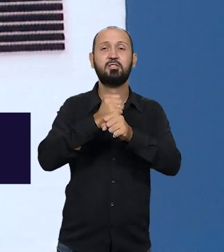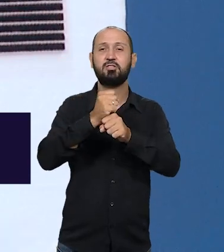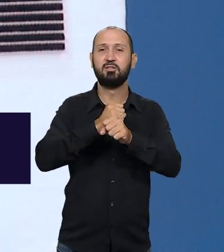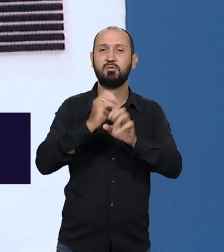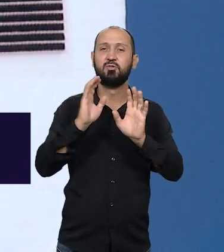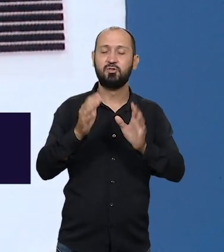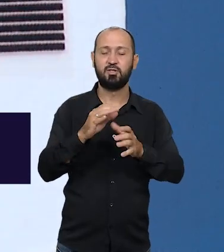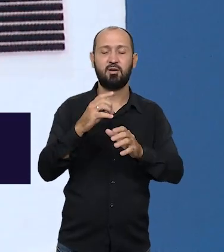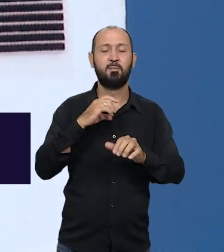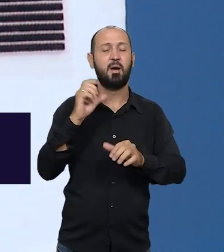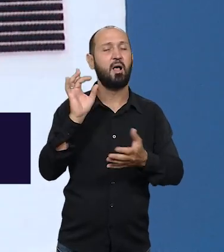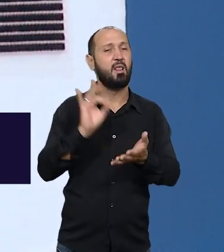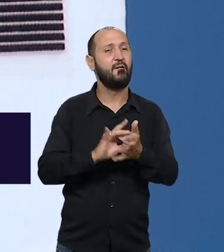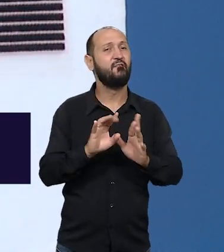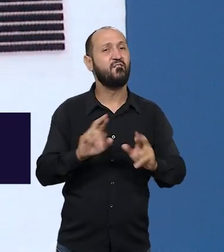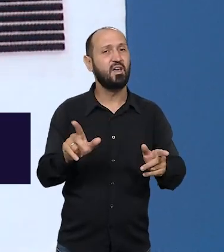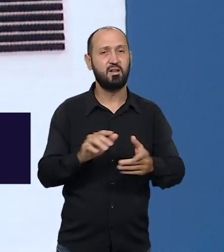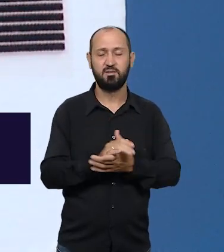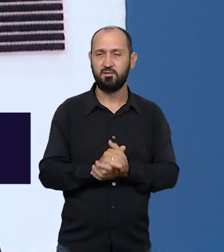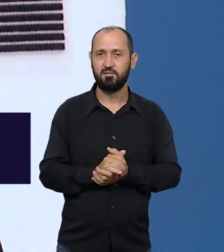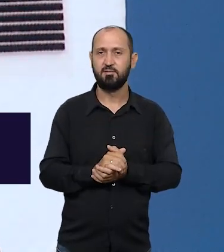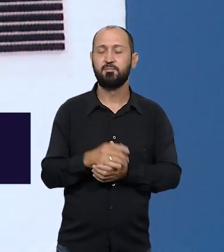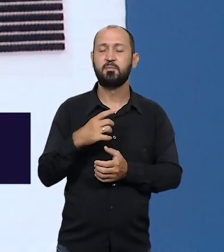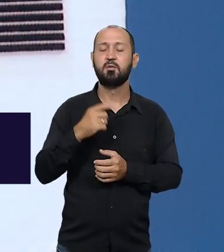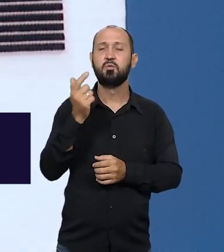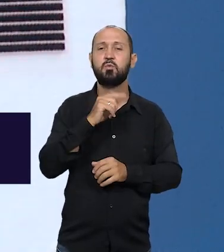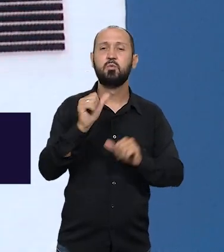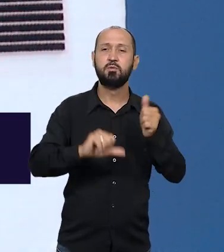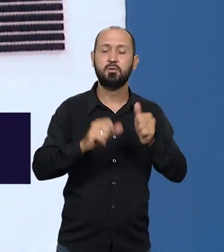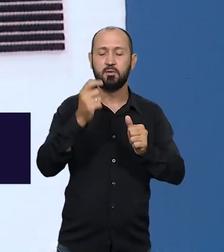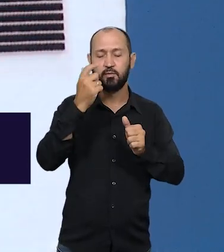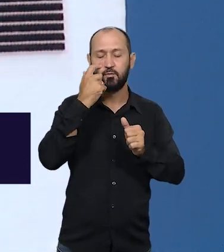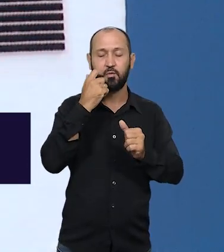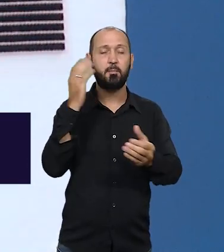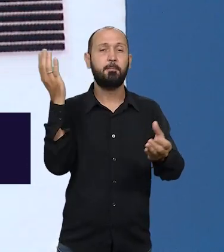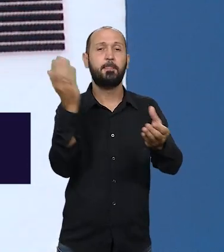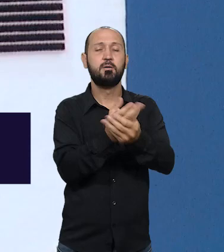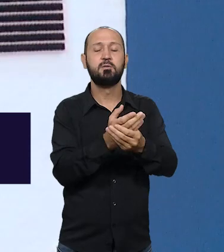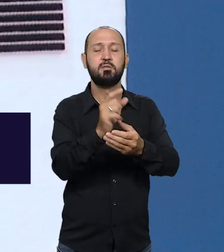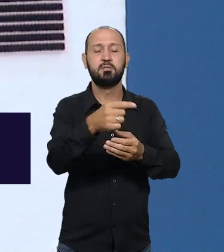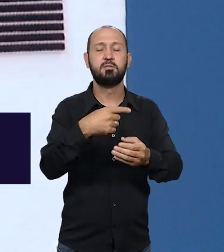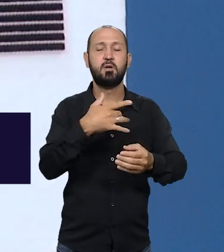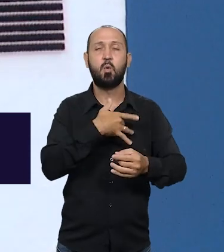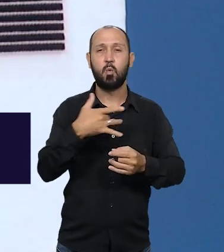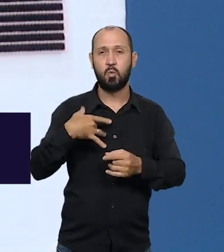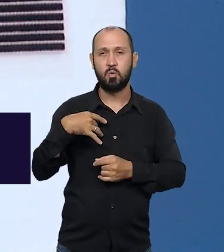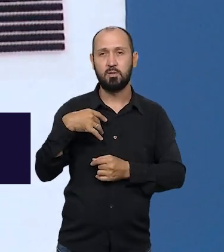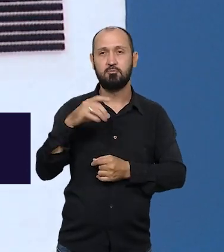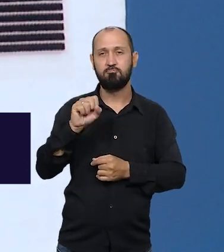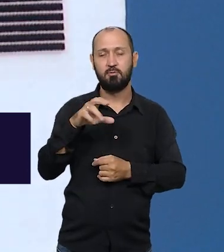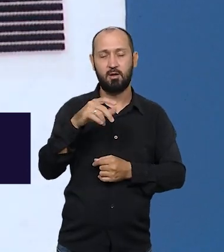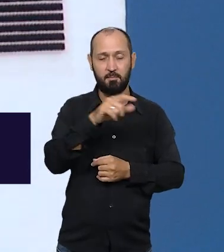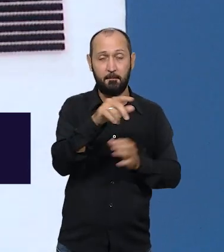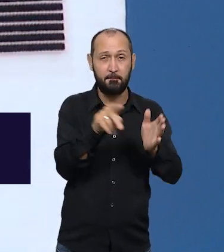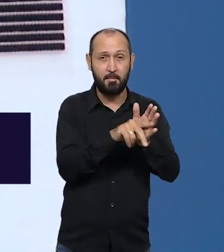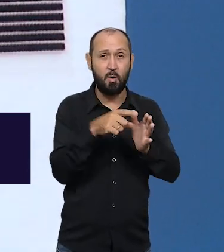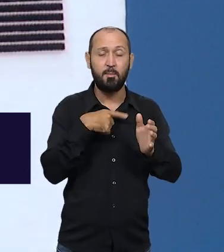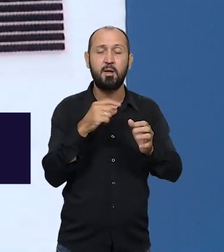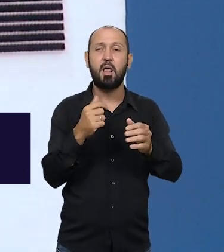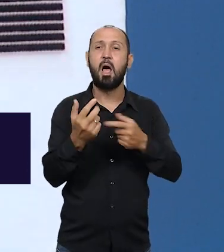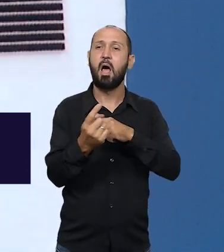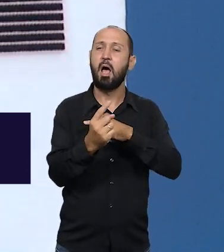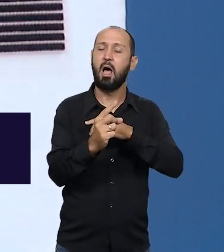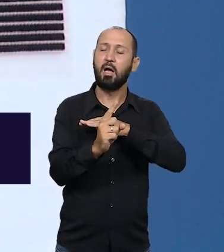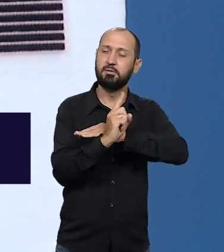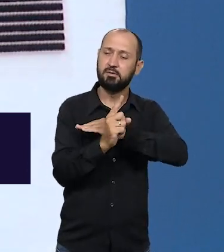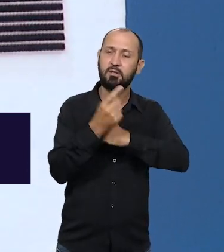gente processasse o plano de saúde faça atendimento de acordo com as nossas possibilidades, né? Porque os especialistas, muitas das